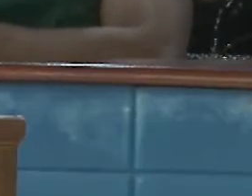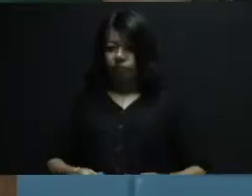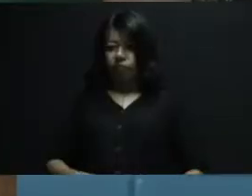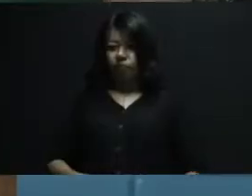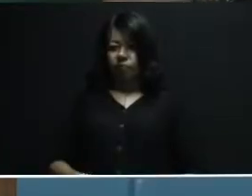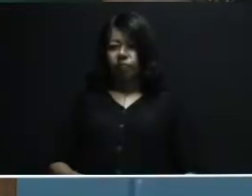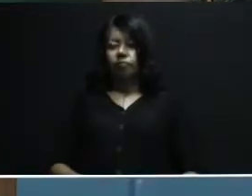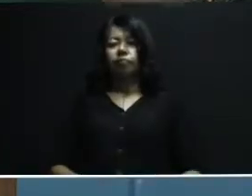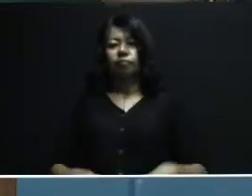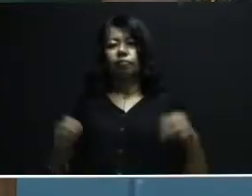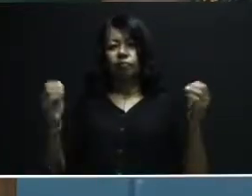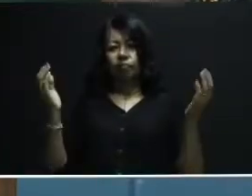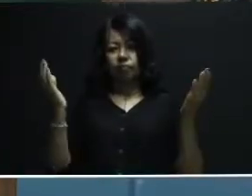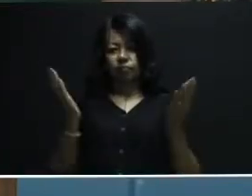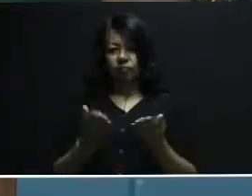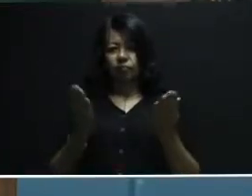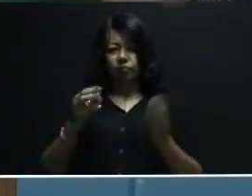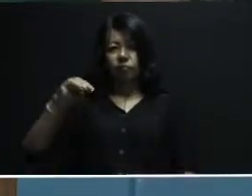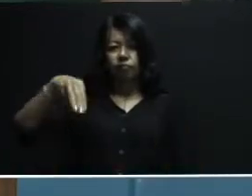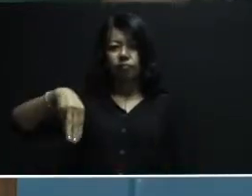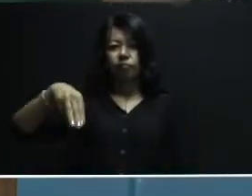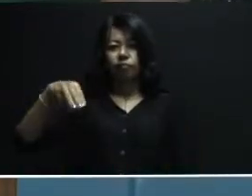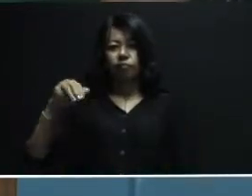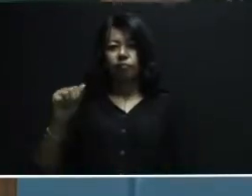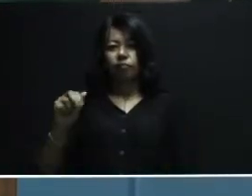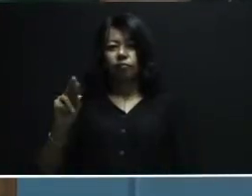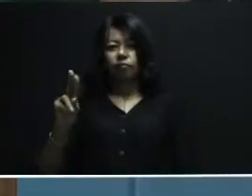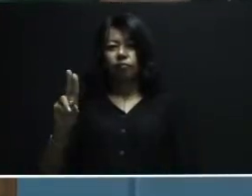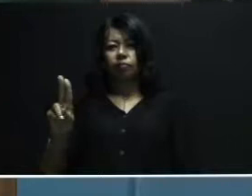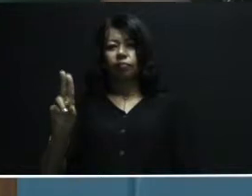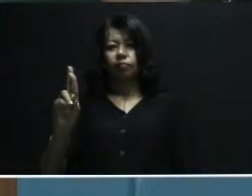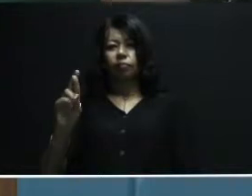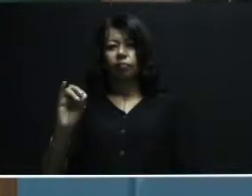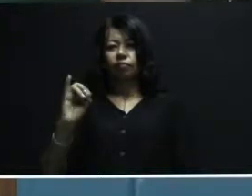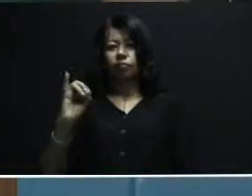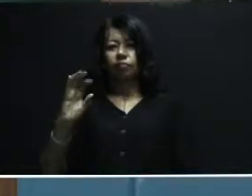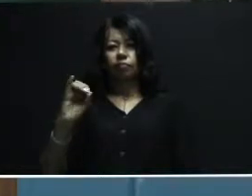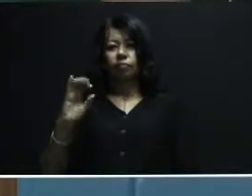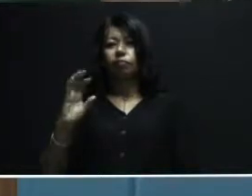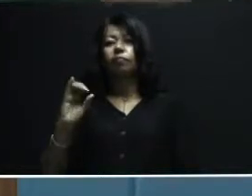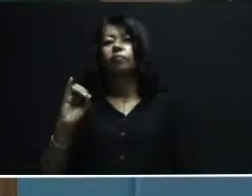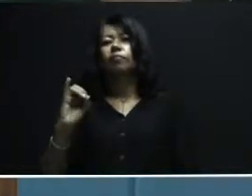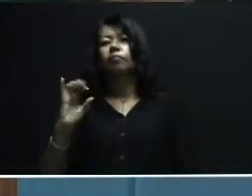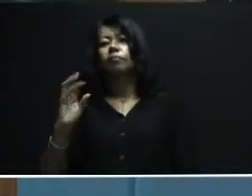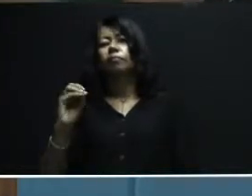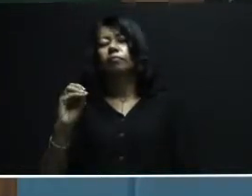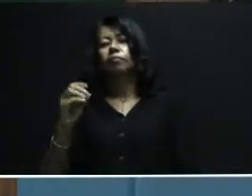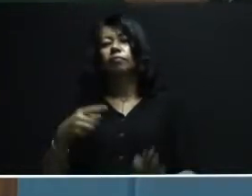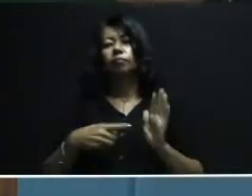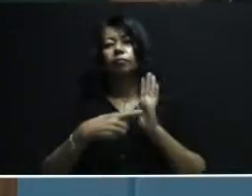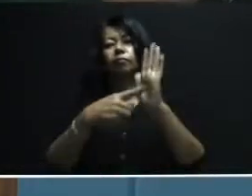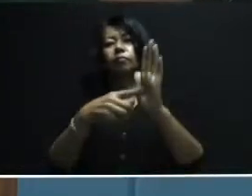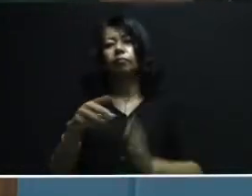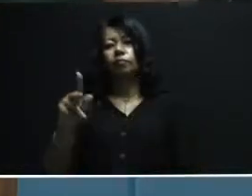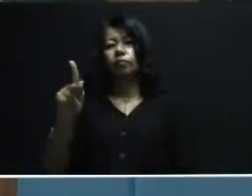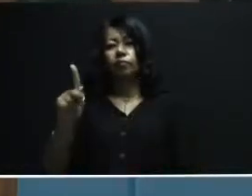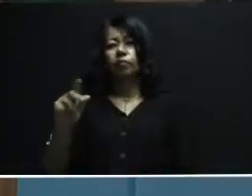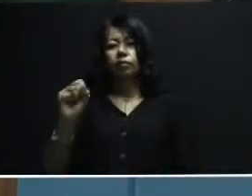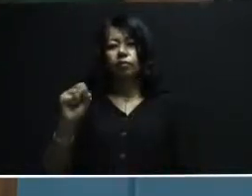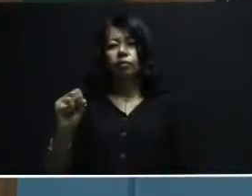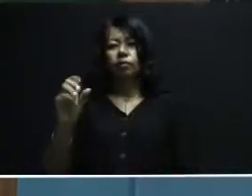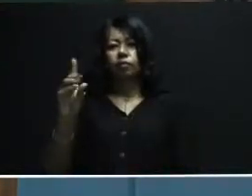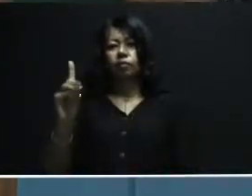Homenagearemos neste momento Maurício Petronilho de Souza, indicado pela bancada do PSDB.